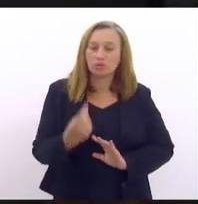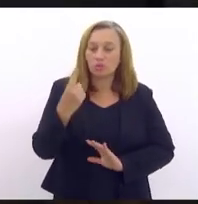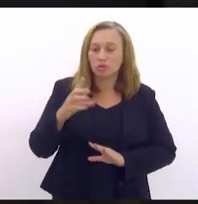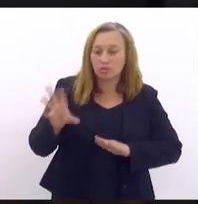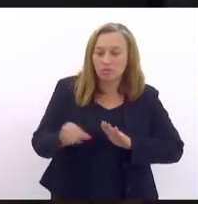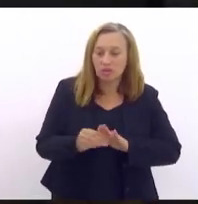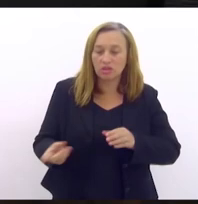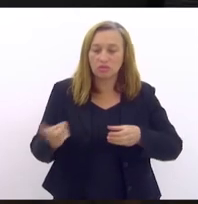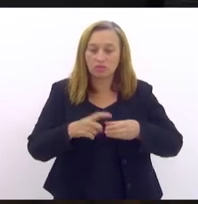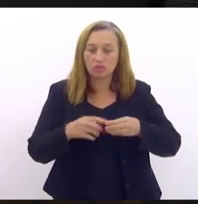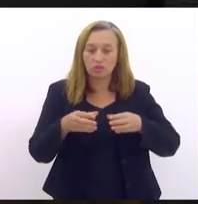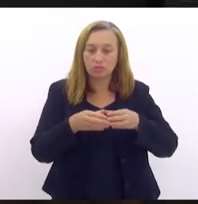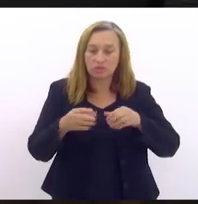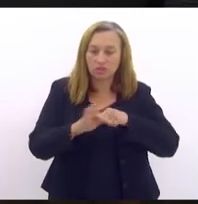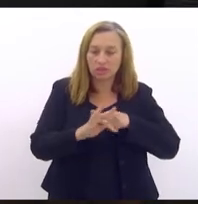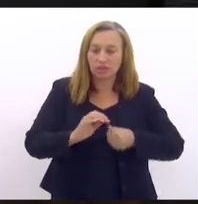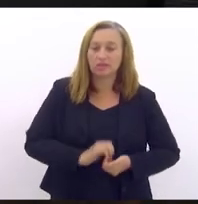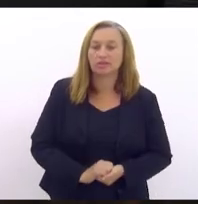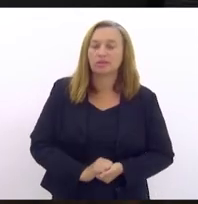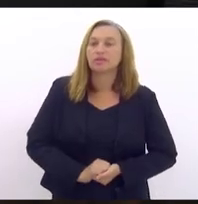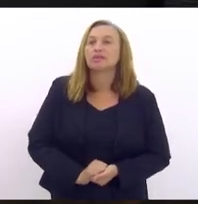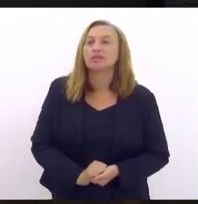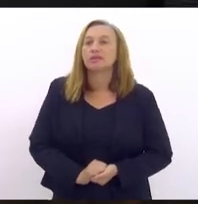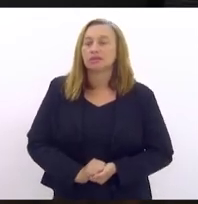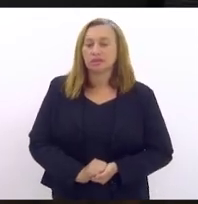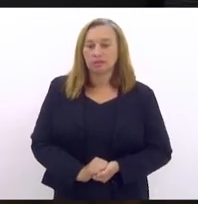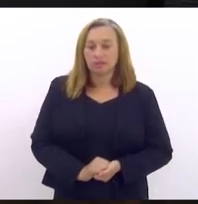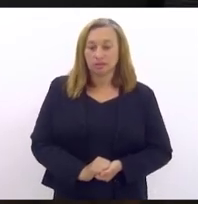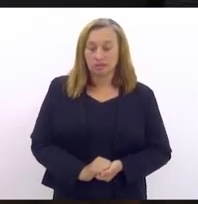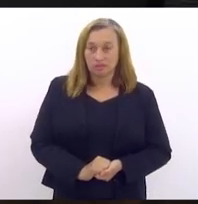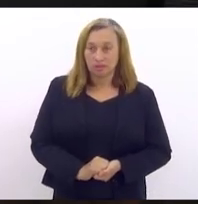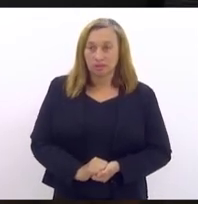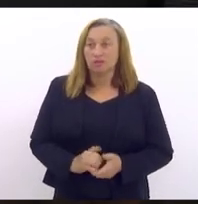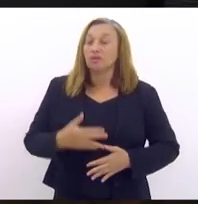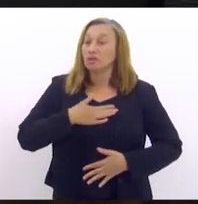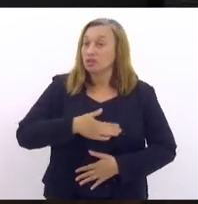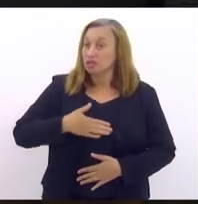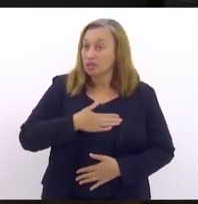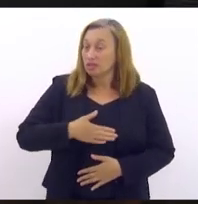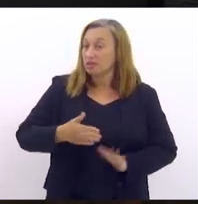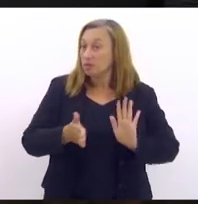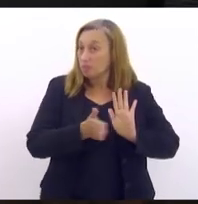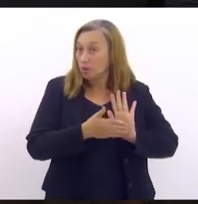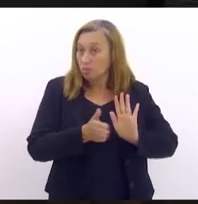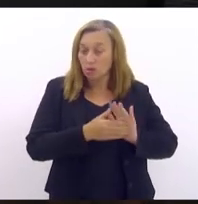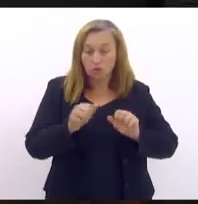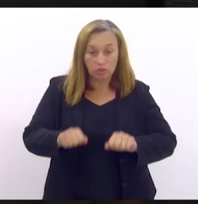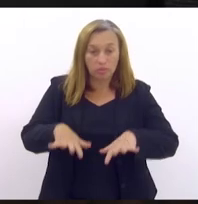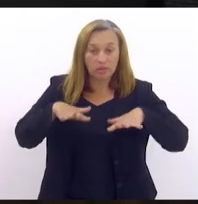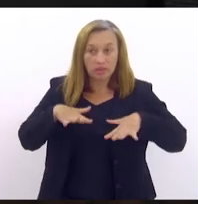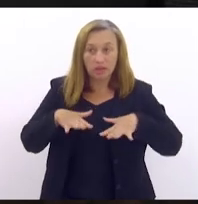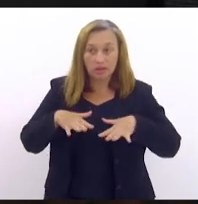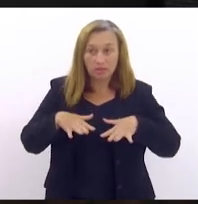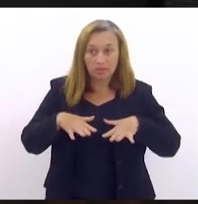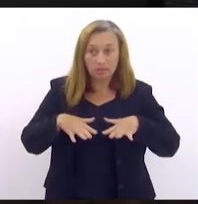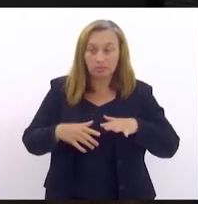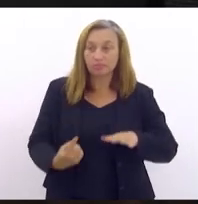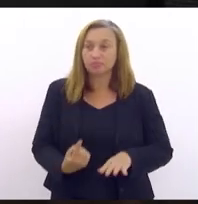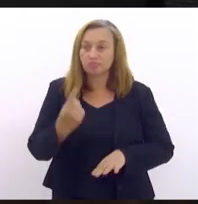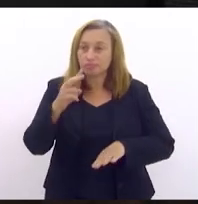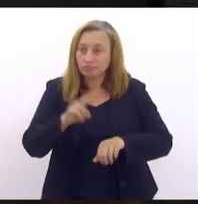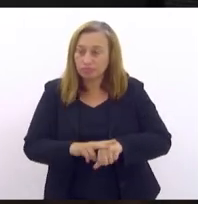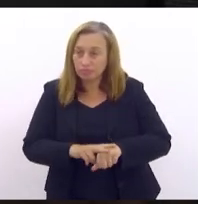uma emenda e retorna às comissões técnicas. Eu gostaria de fazer uma proposta ao plenário, uma vez que a gente está